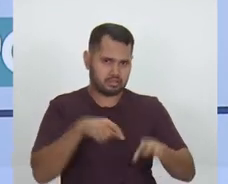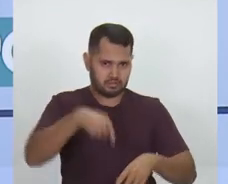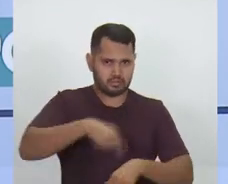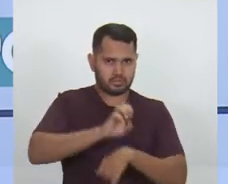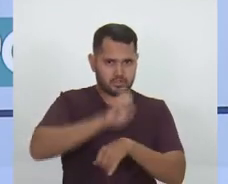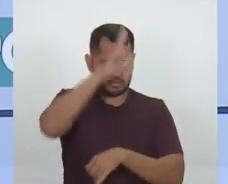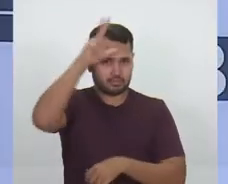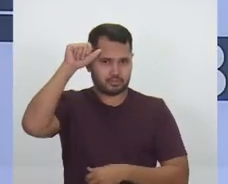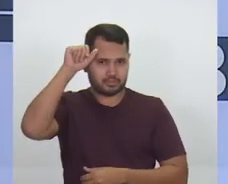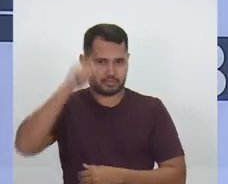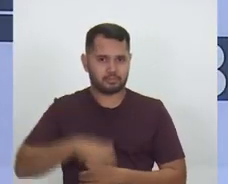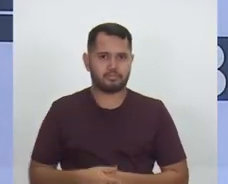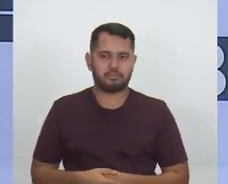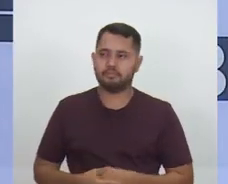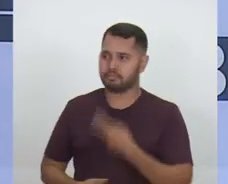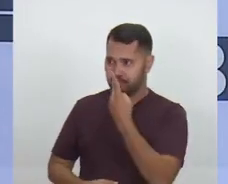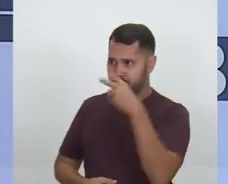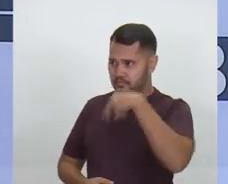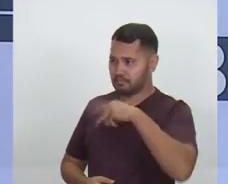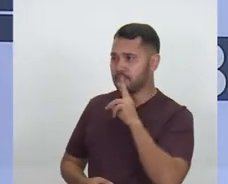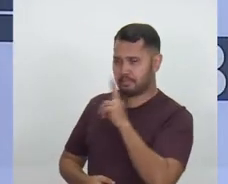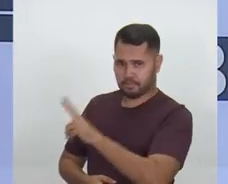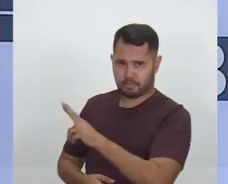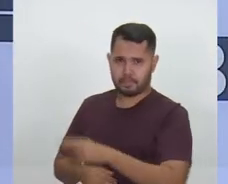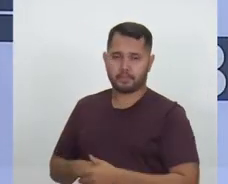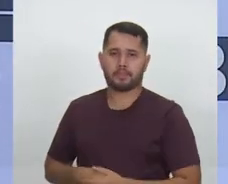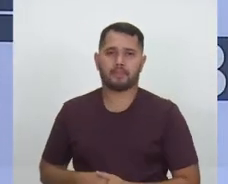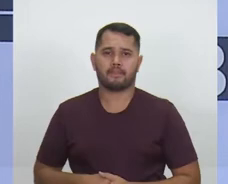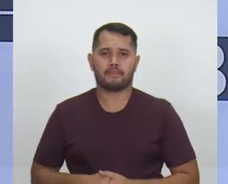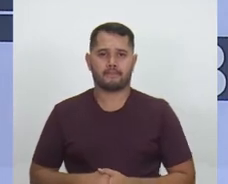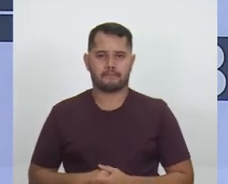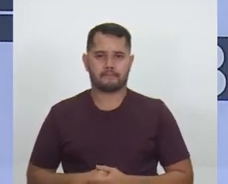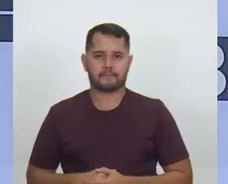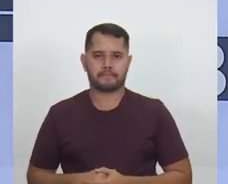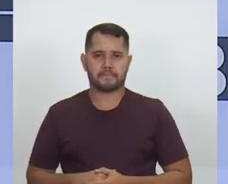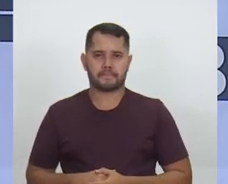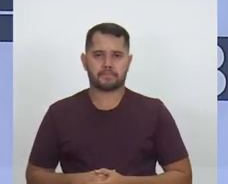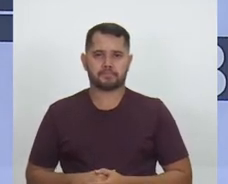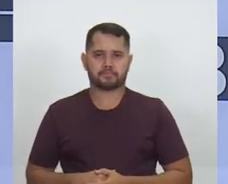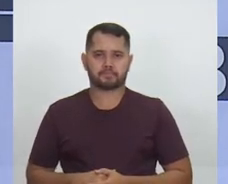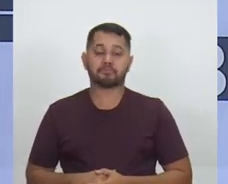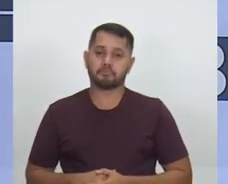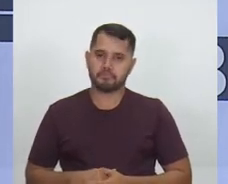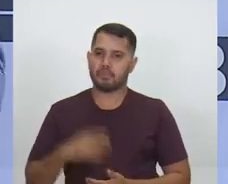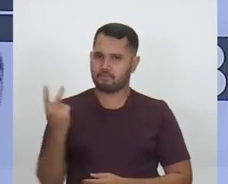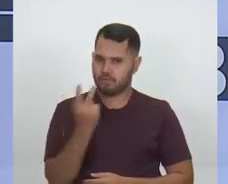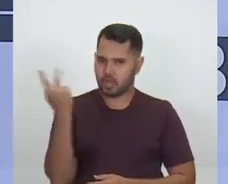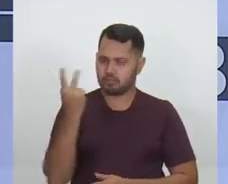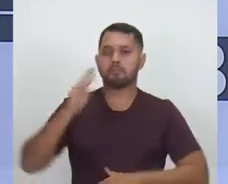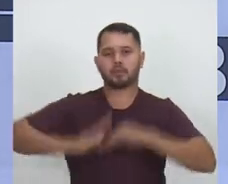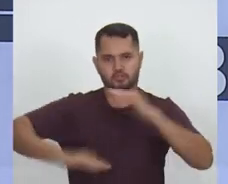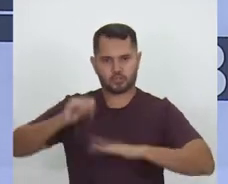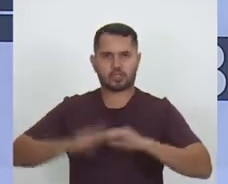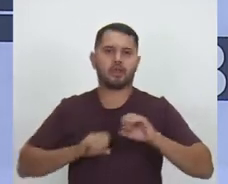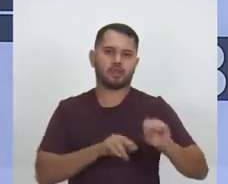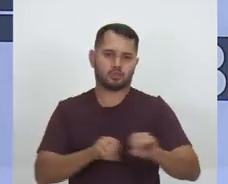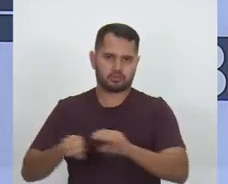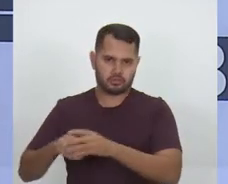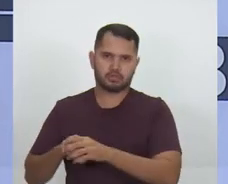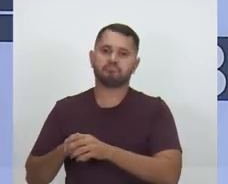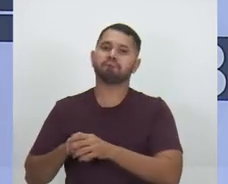só tem dois minutos então para a sua resposta o candidato deve valorizar os profissionais da educação